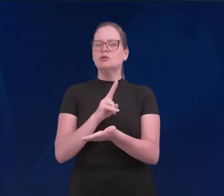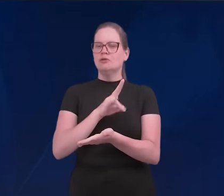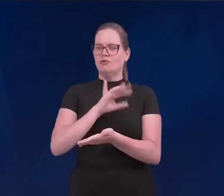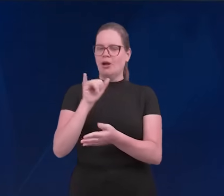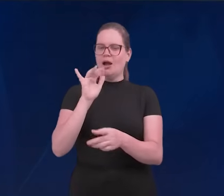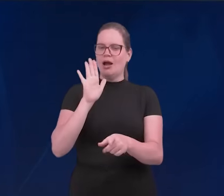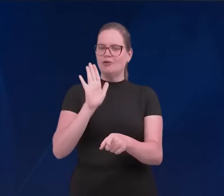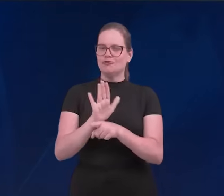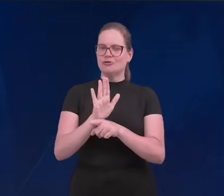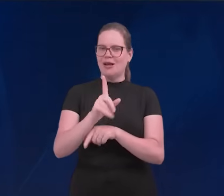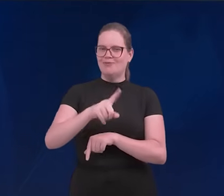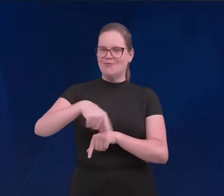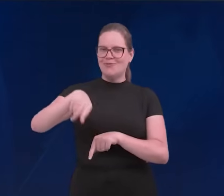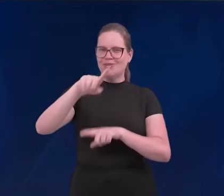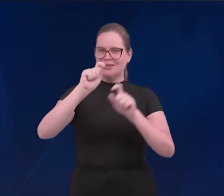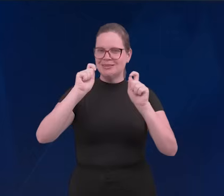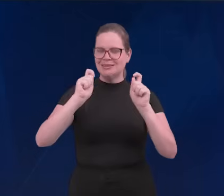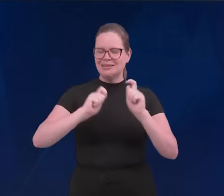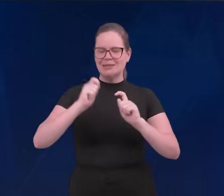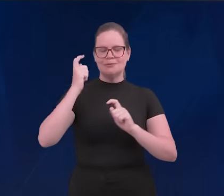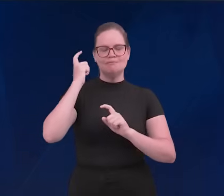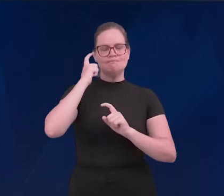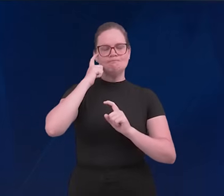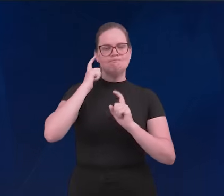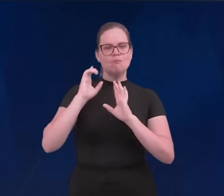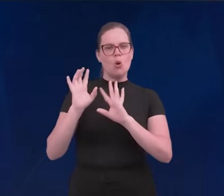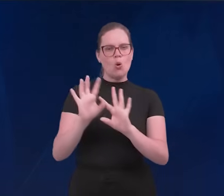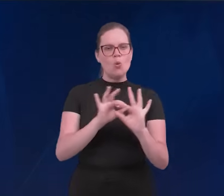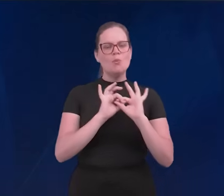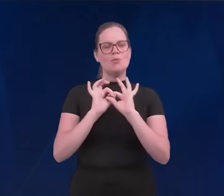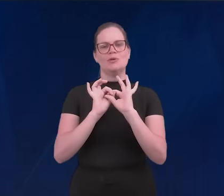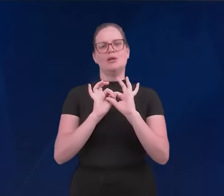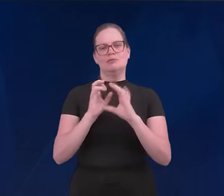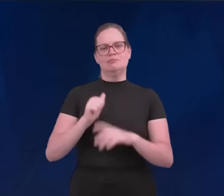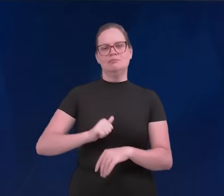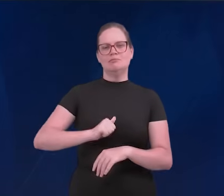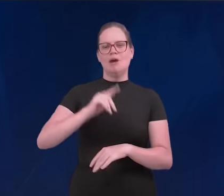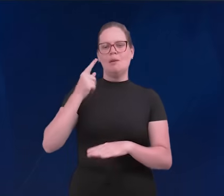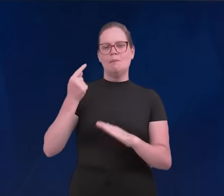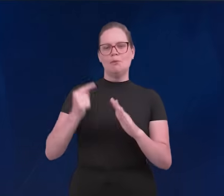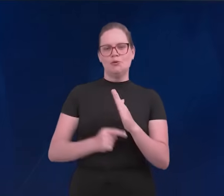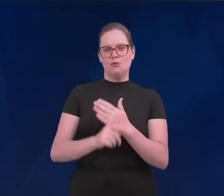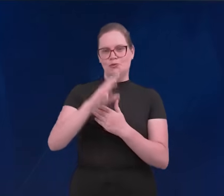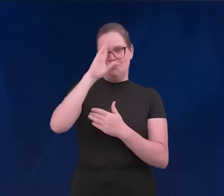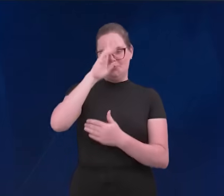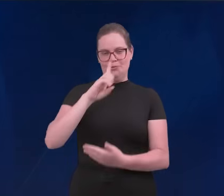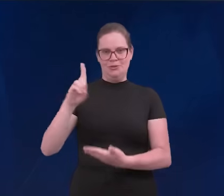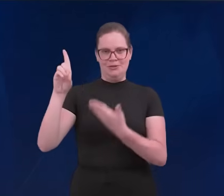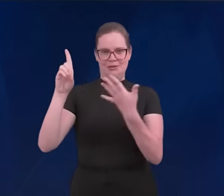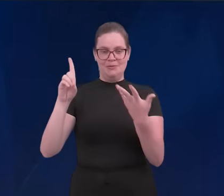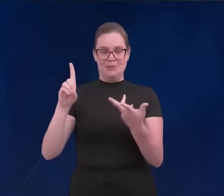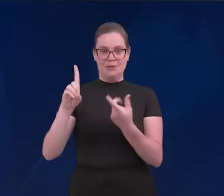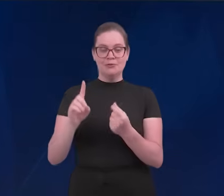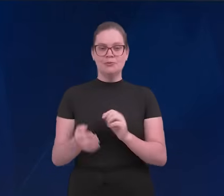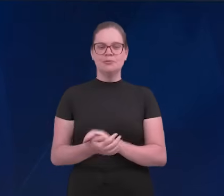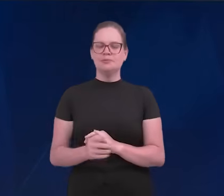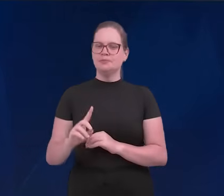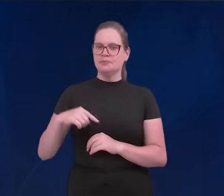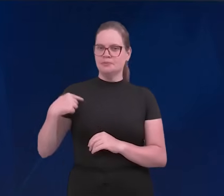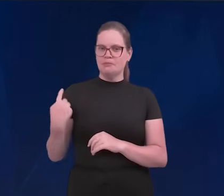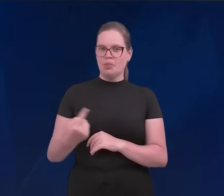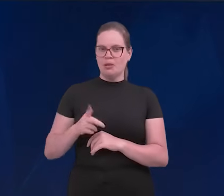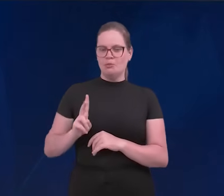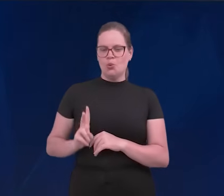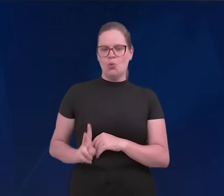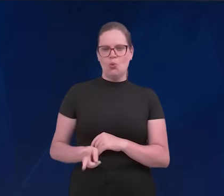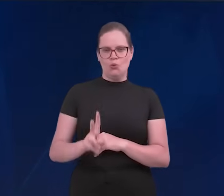você possa usufruir de uma maior comunhão com esse Deus maravilhoso. Estamos dando